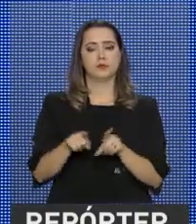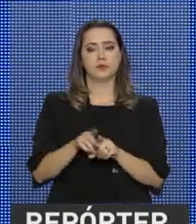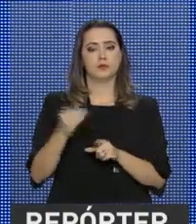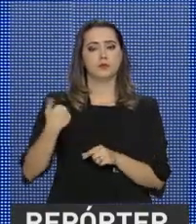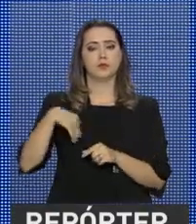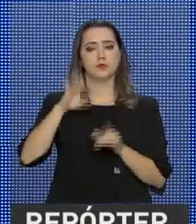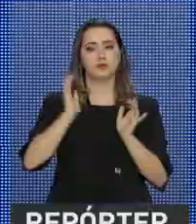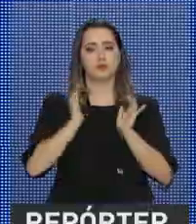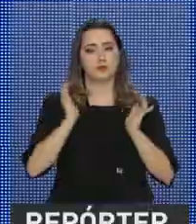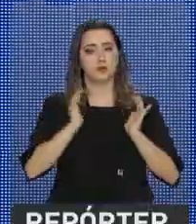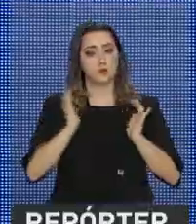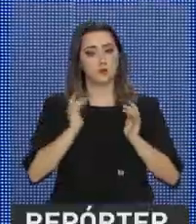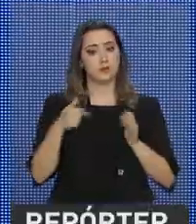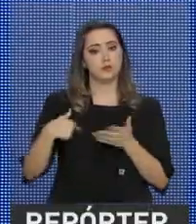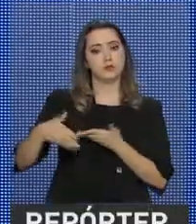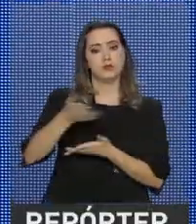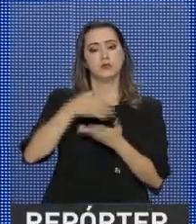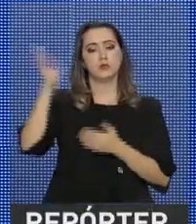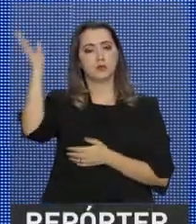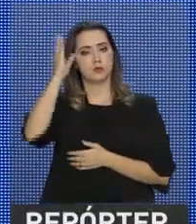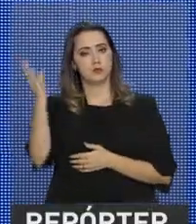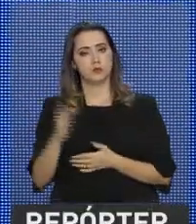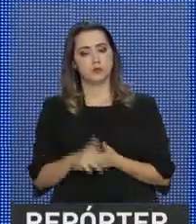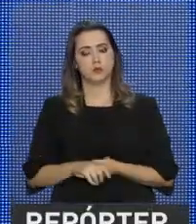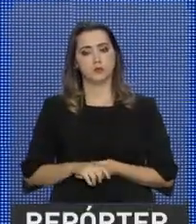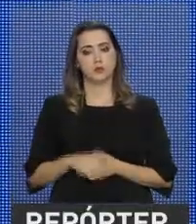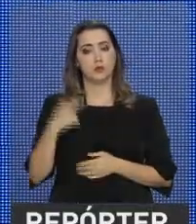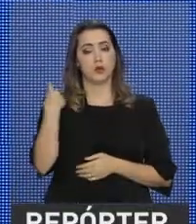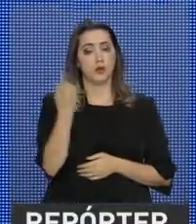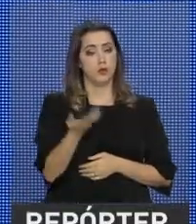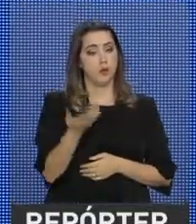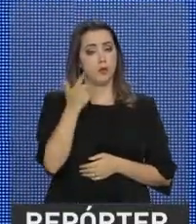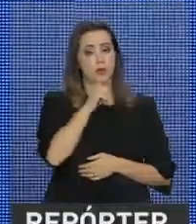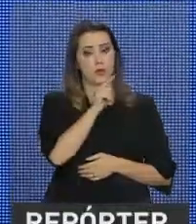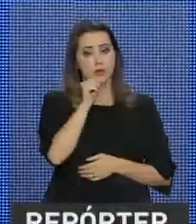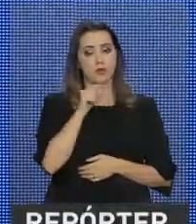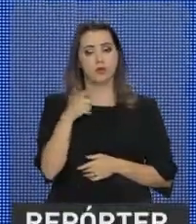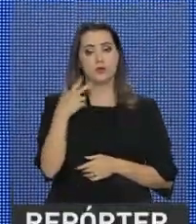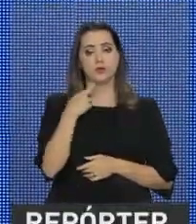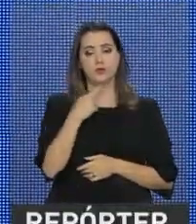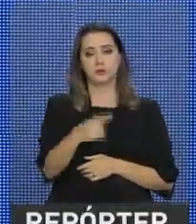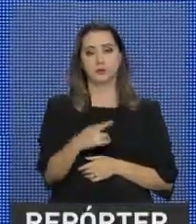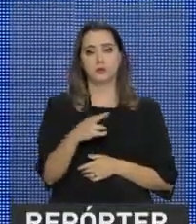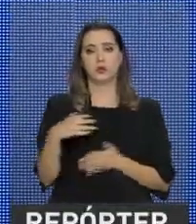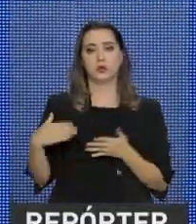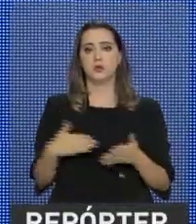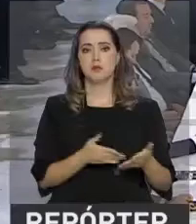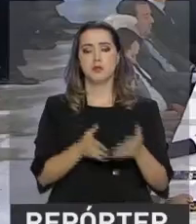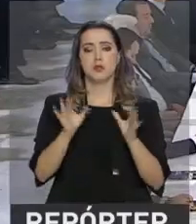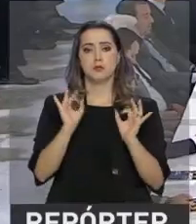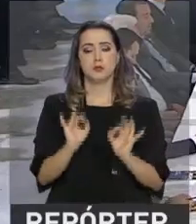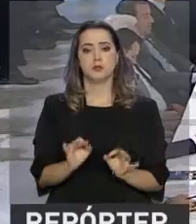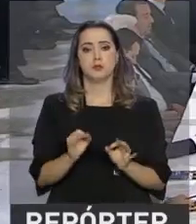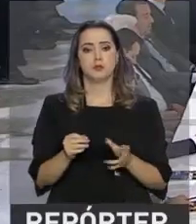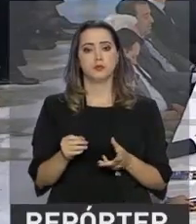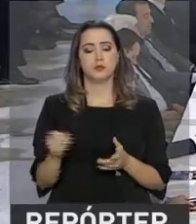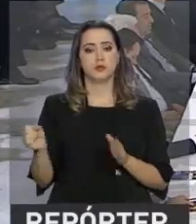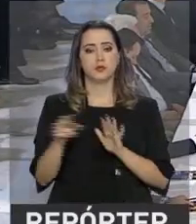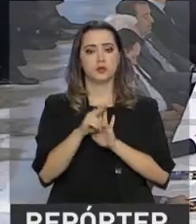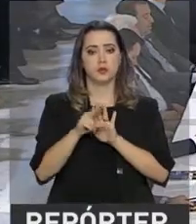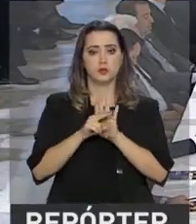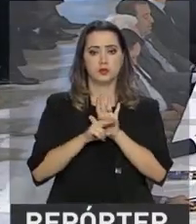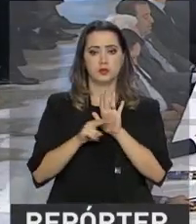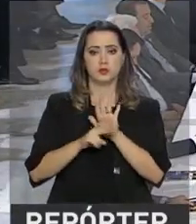riquezas chico lang no país e para alcançar esses resultados e colocar o país nos eixos as reformas tiveram